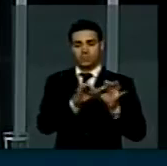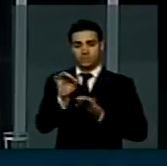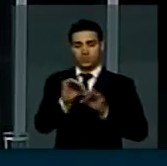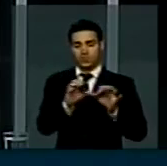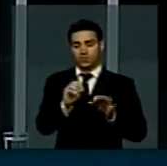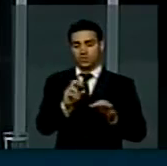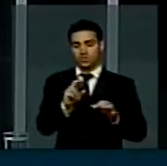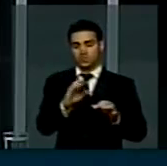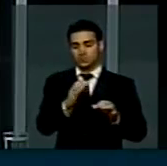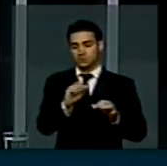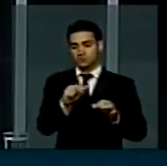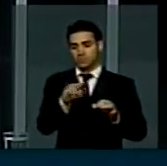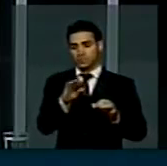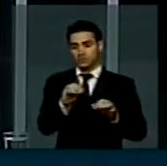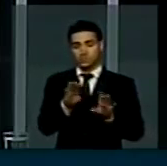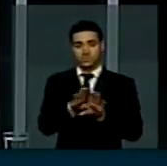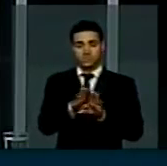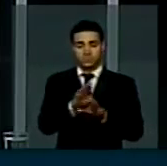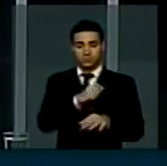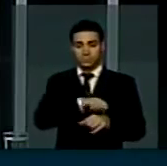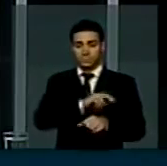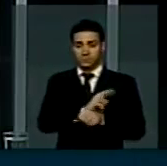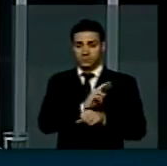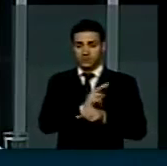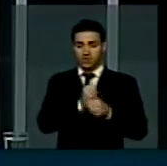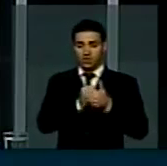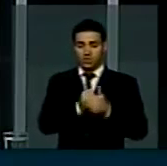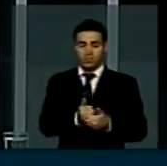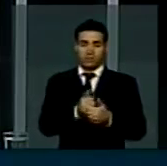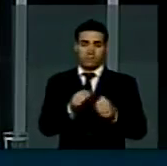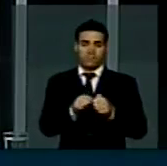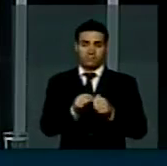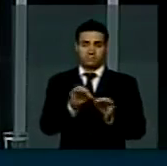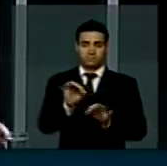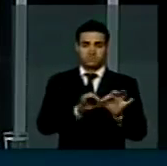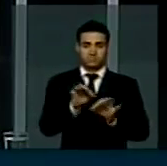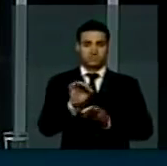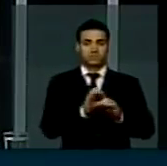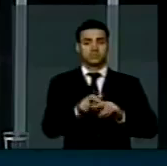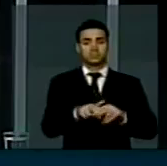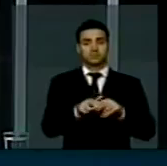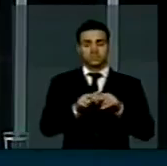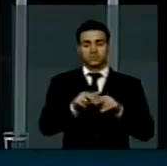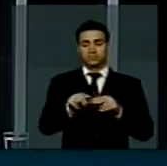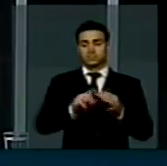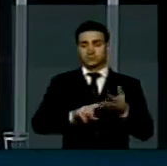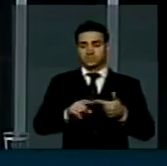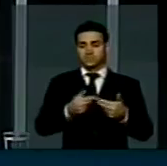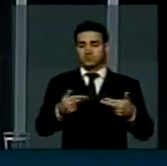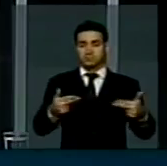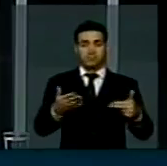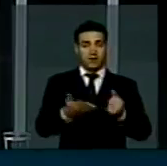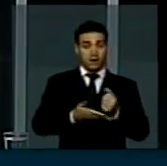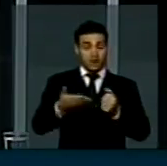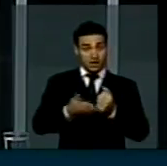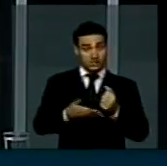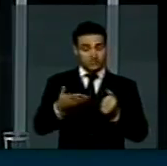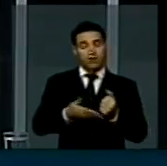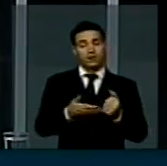e fiscalizar e acompanhar a sua execução. E foi esses princípios basilares que